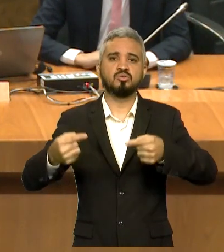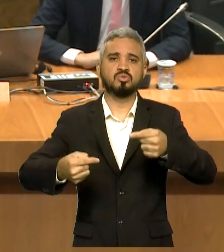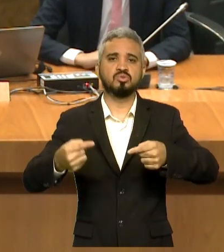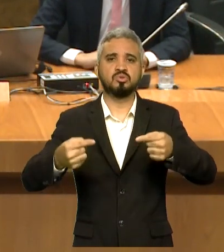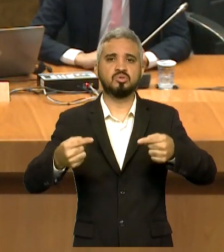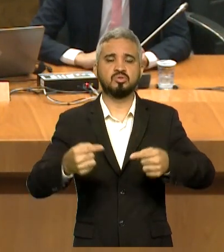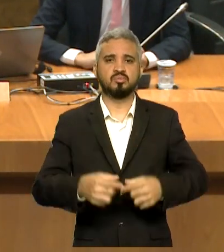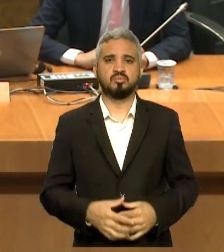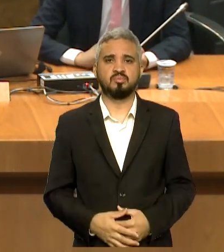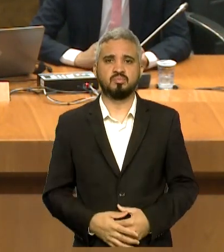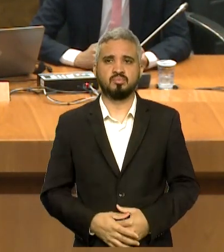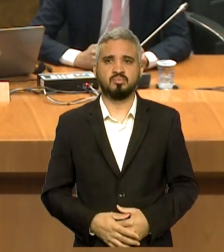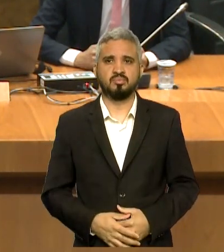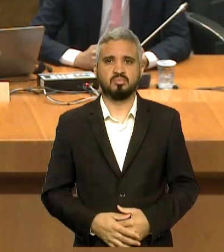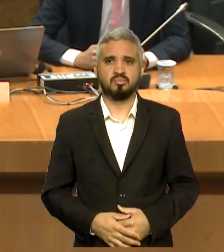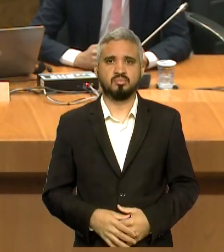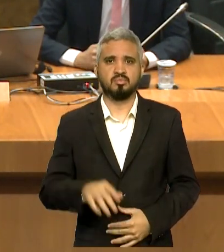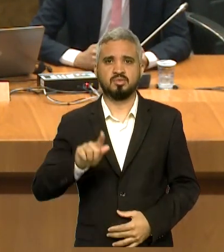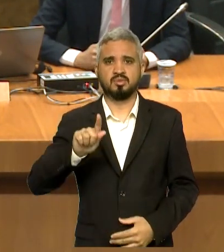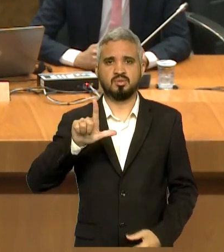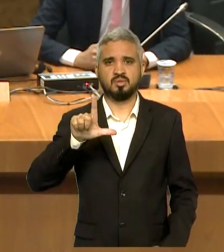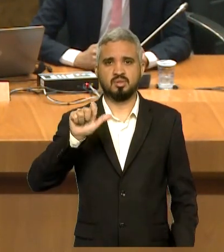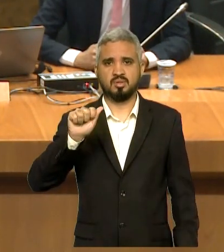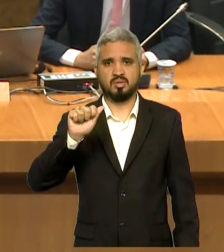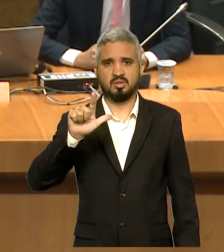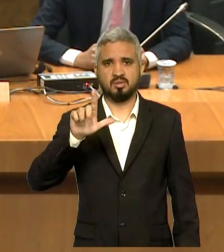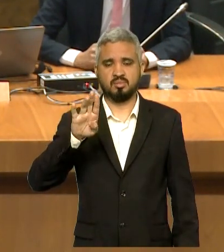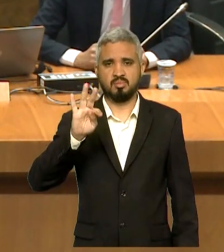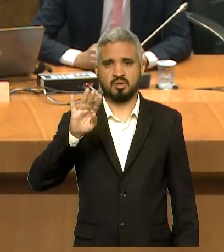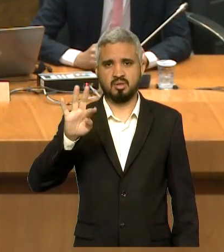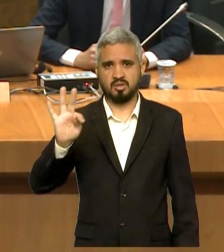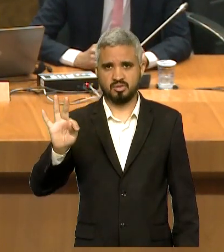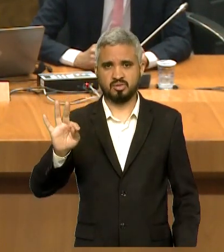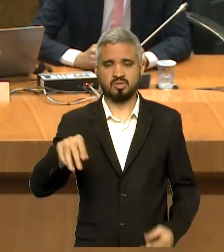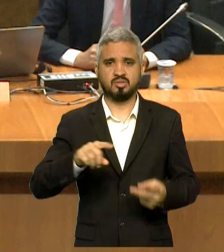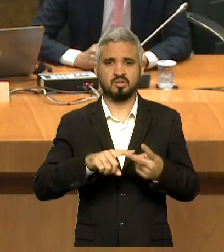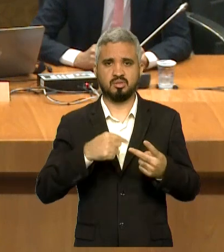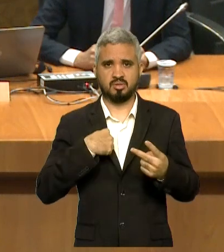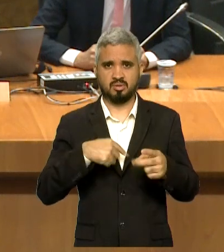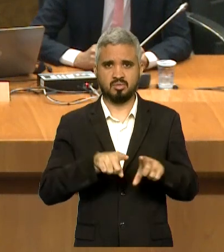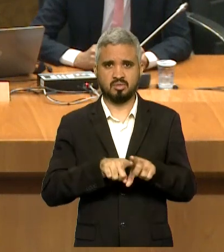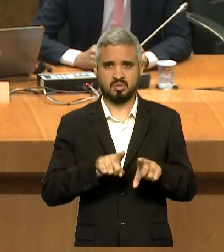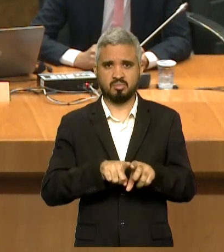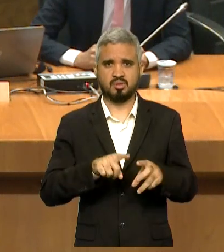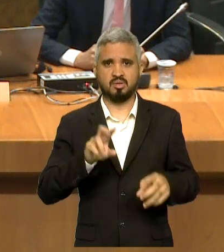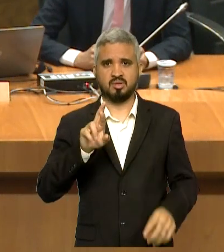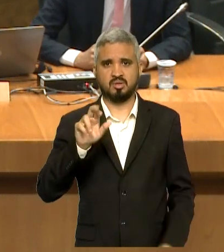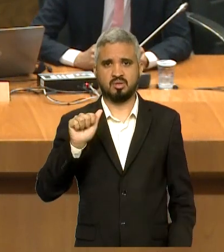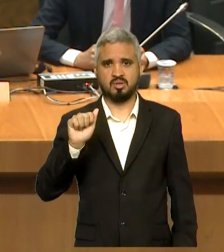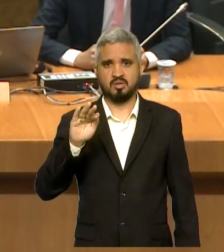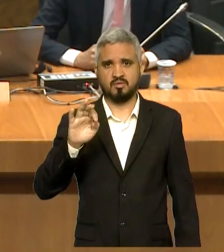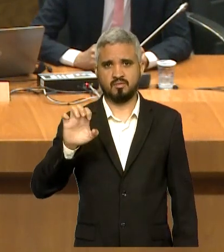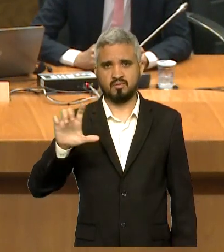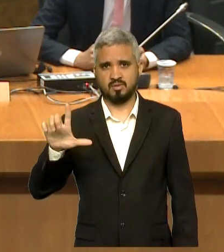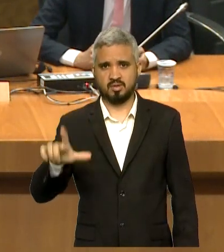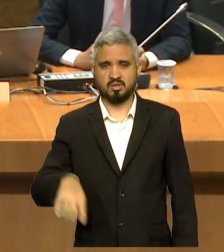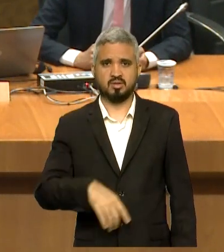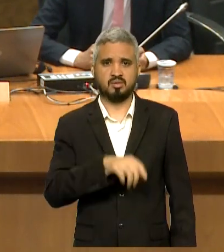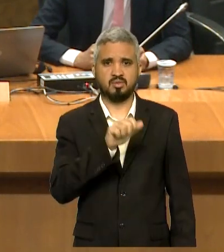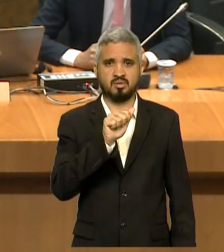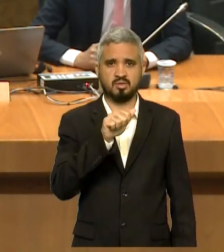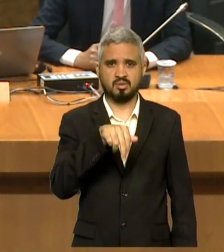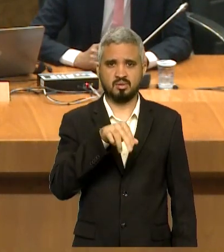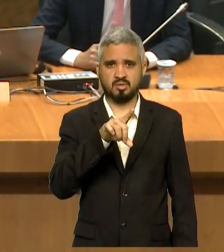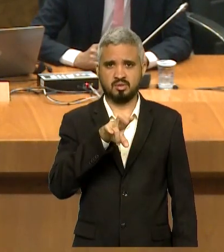Glaubert subscreve, eu também. Rafael. Rafael. Osmar. Andréia. O Osmar.